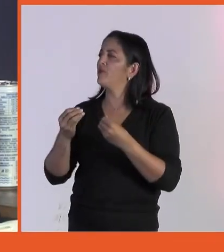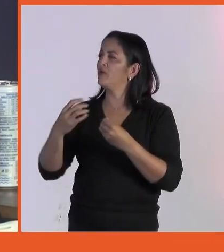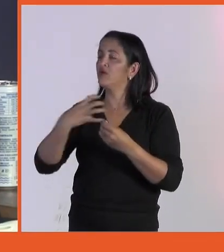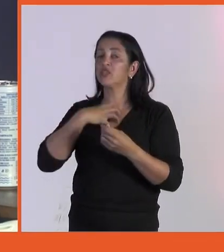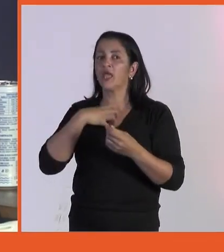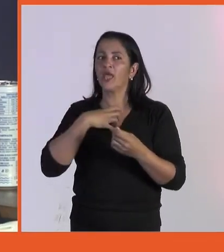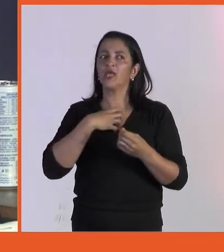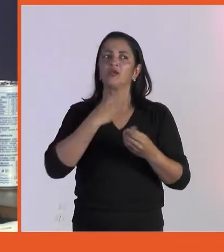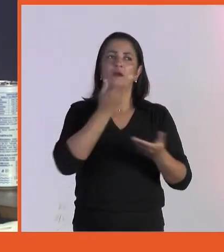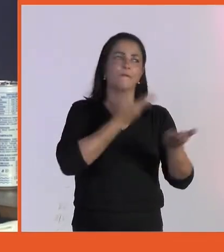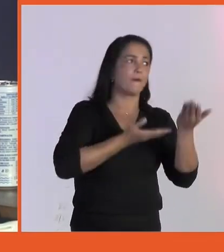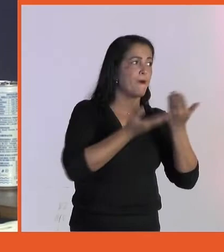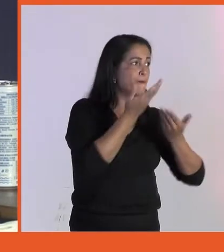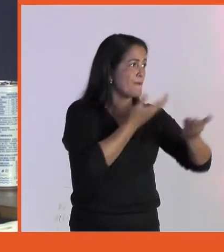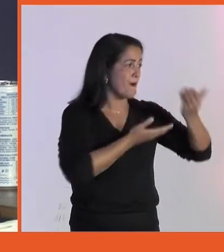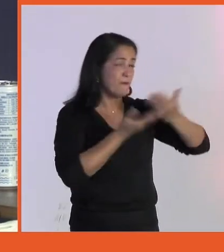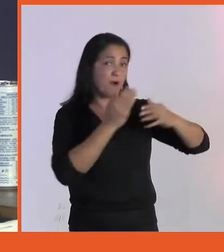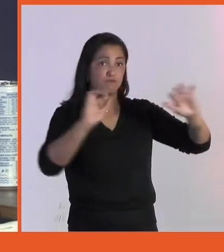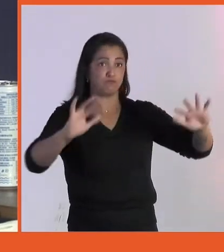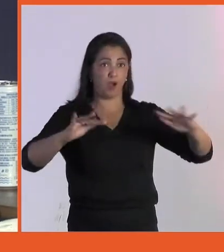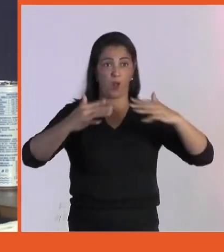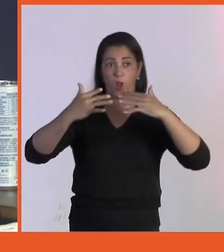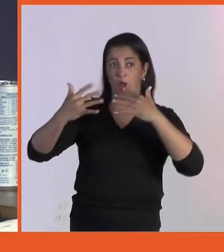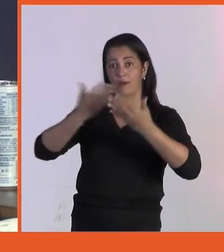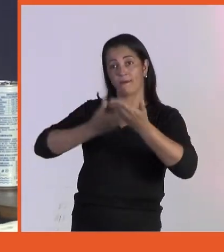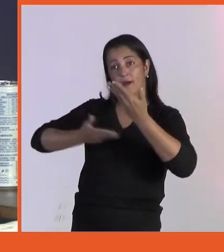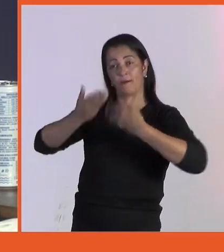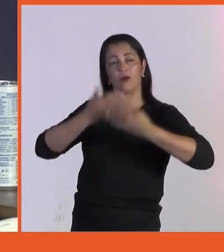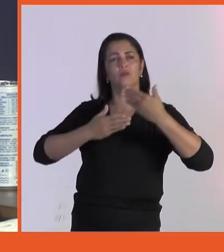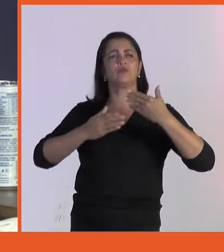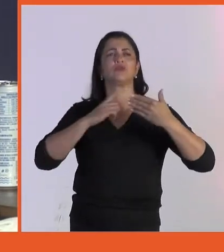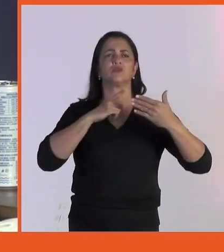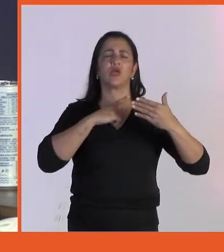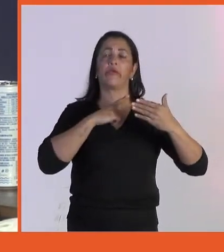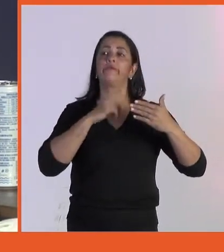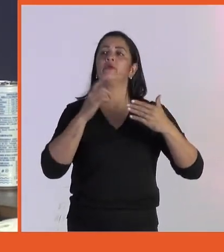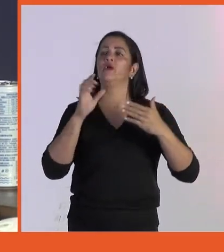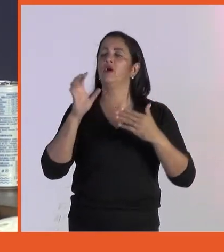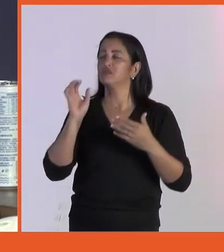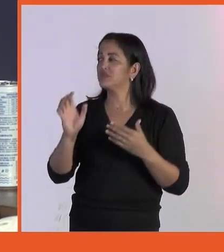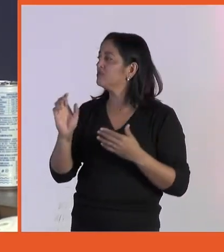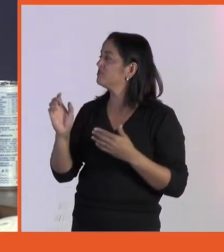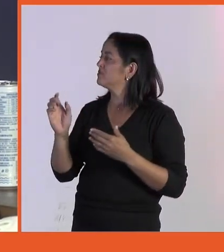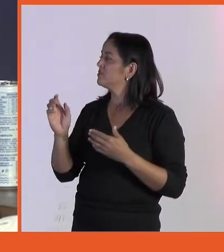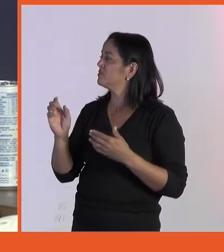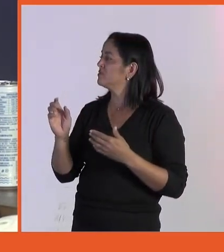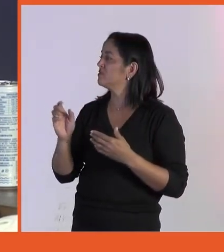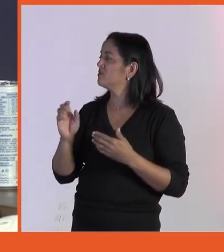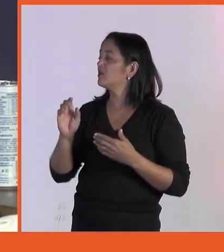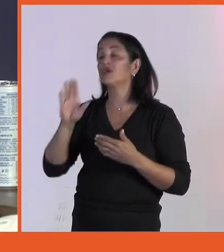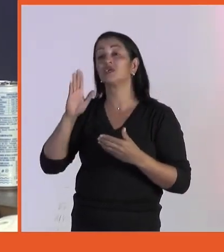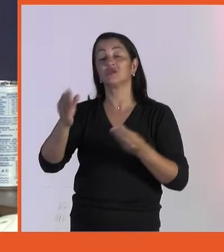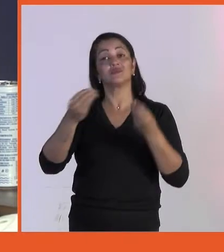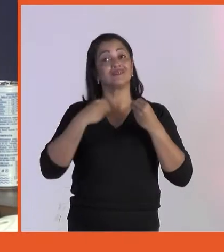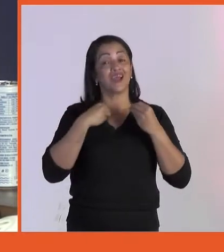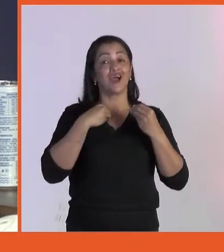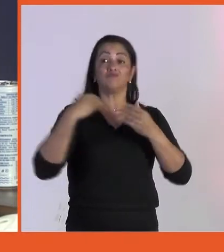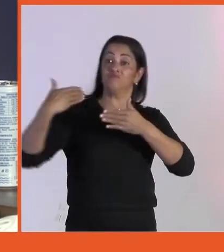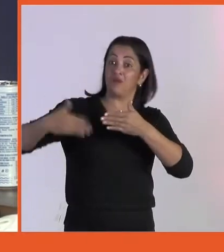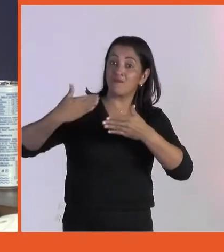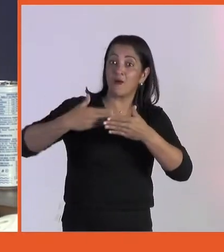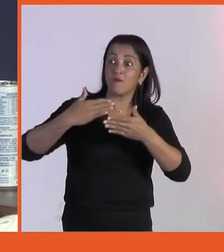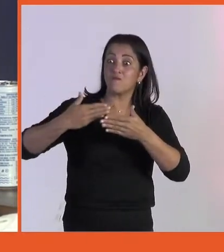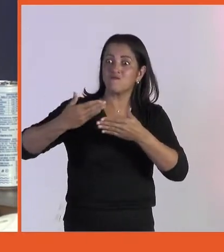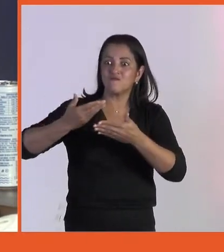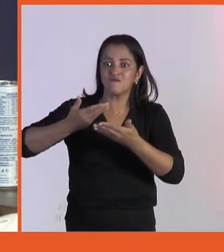jogando limpo com eles, que é literalmente impossível você manter um personagem ao vivo por 4 horas todo santo dia, isso